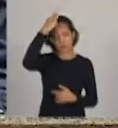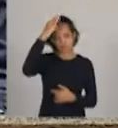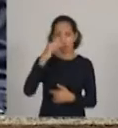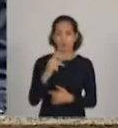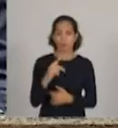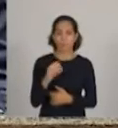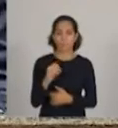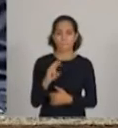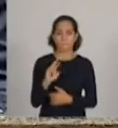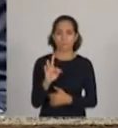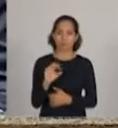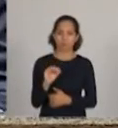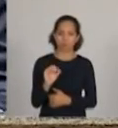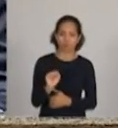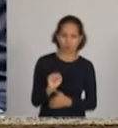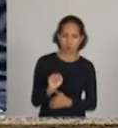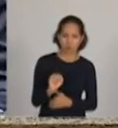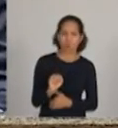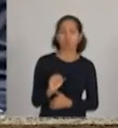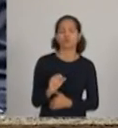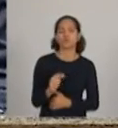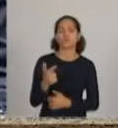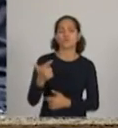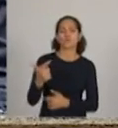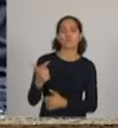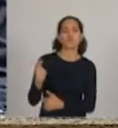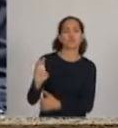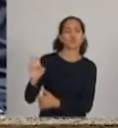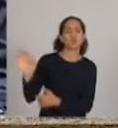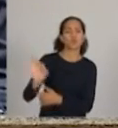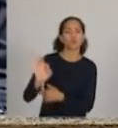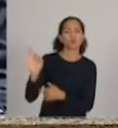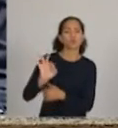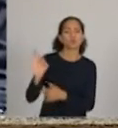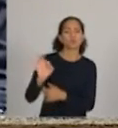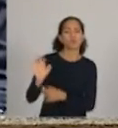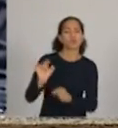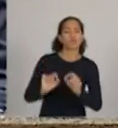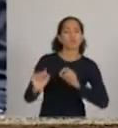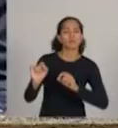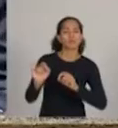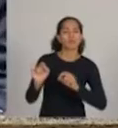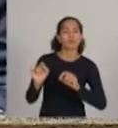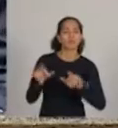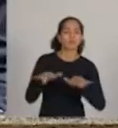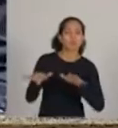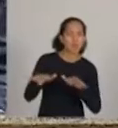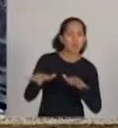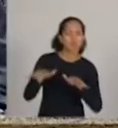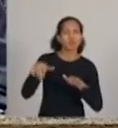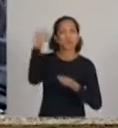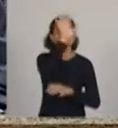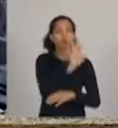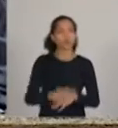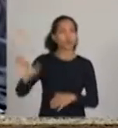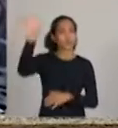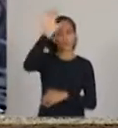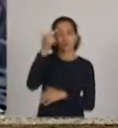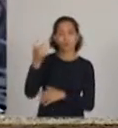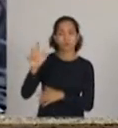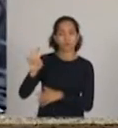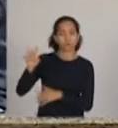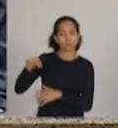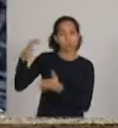naturalmente detém 25% de todo o movimento portuário do Brasil.